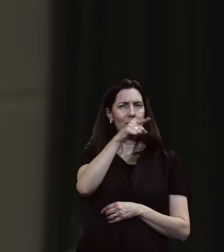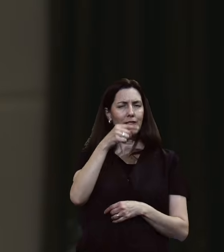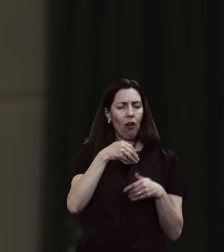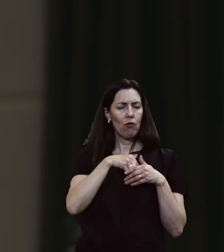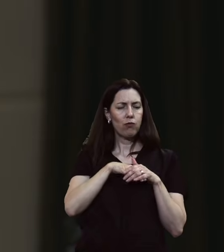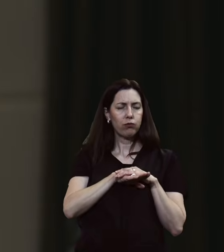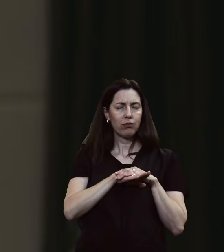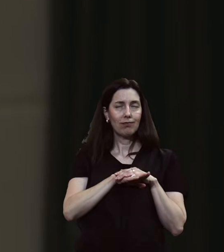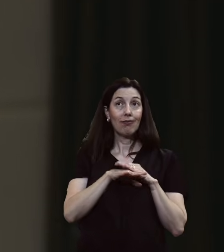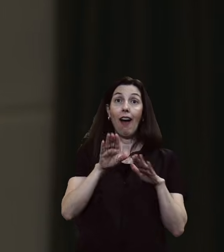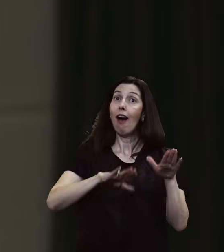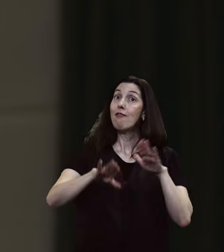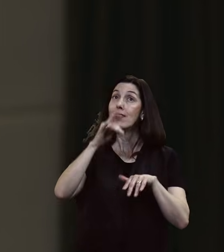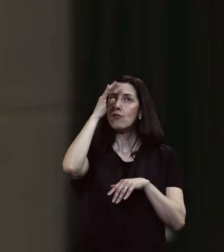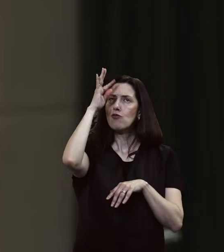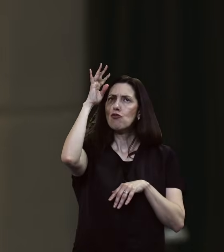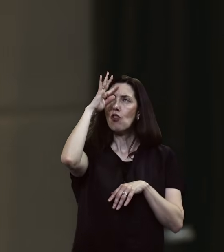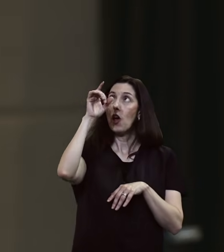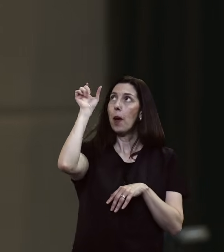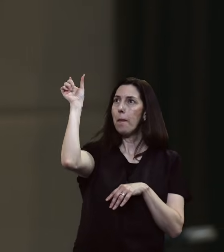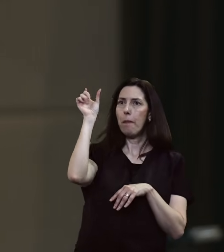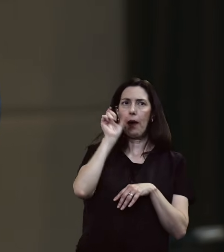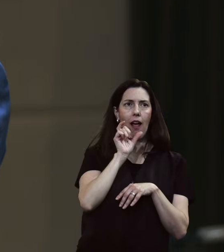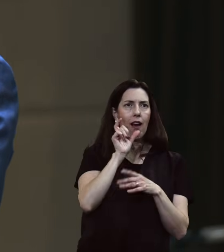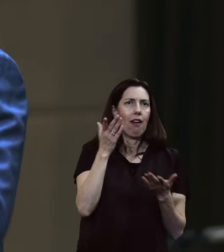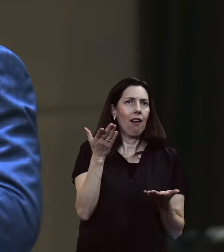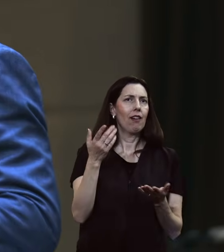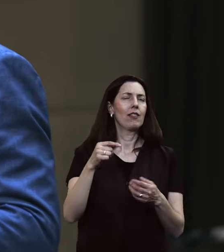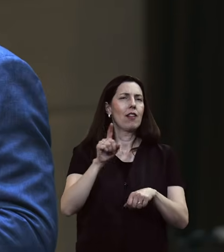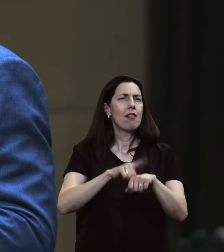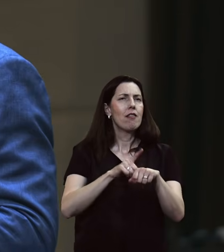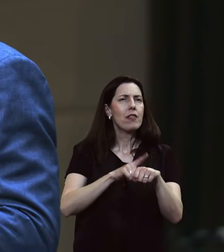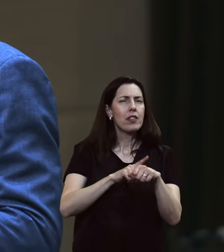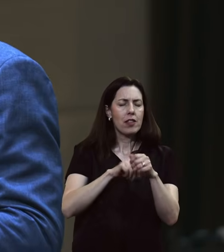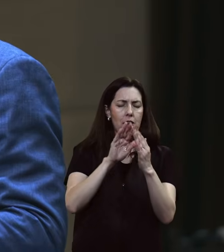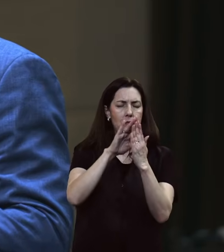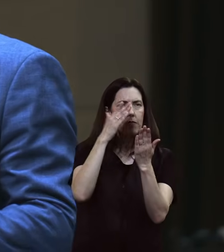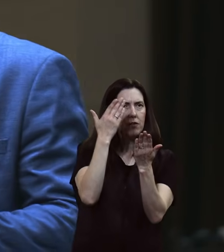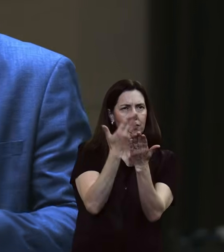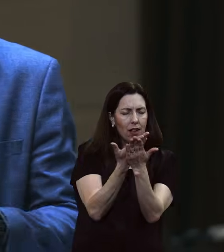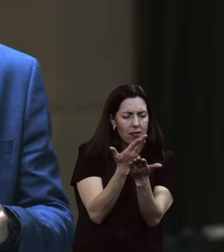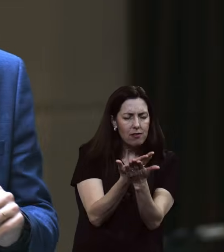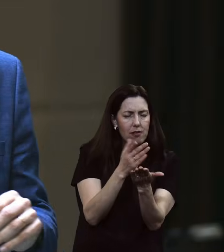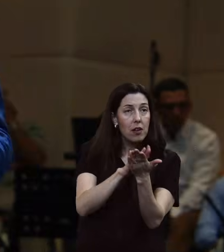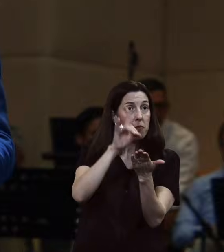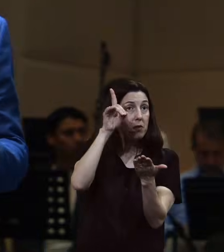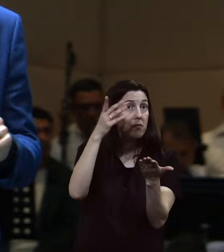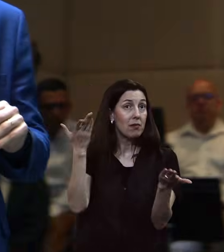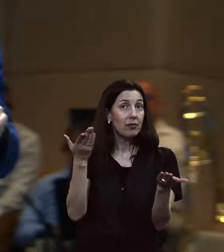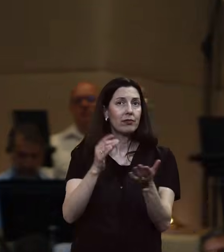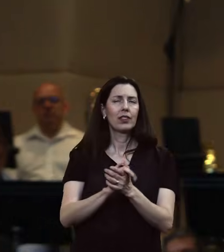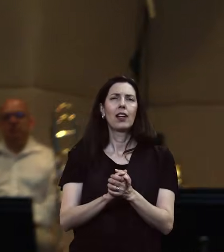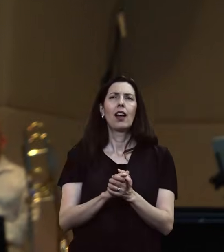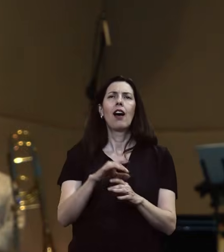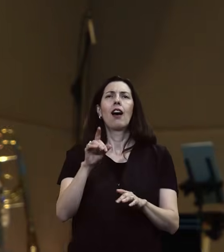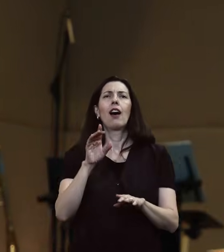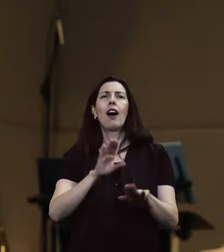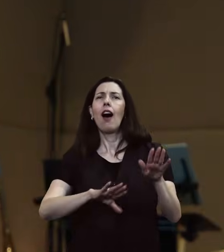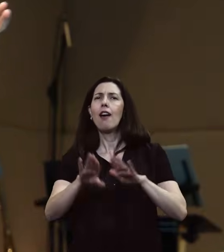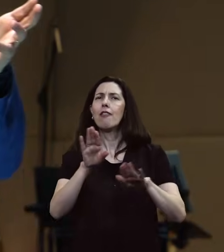Talvez foi um sonho, foi uma palavra revelada no tempo de devocional. Foi sim